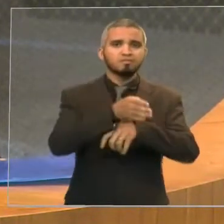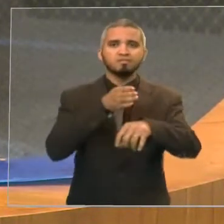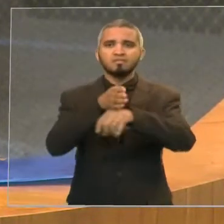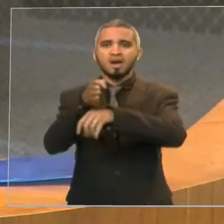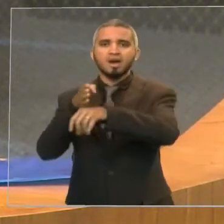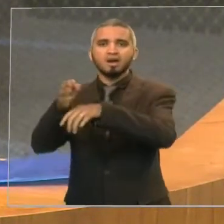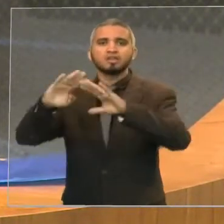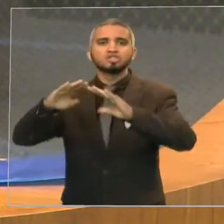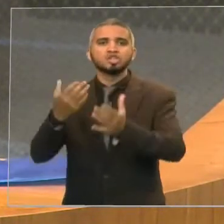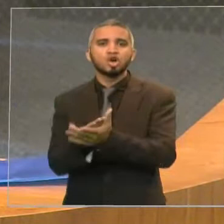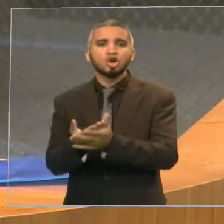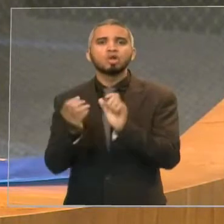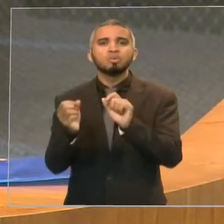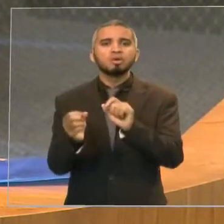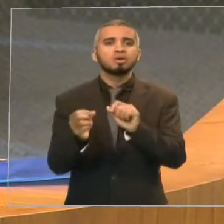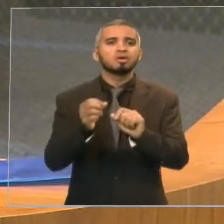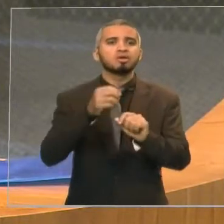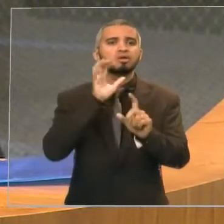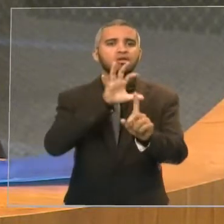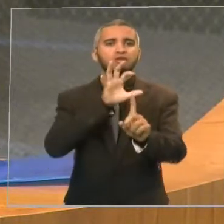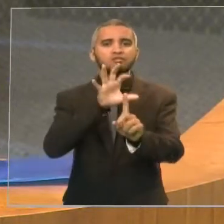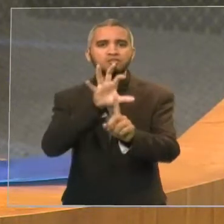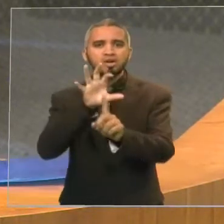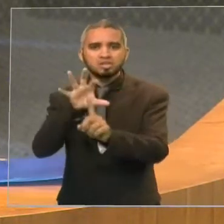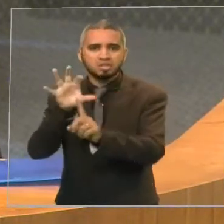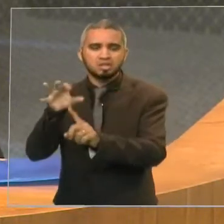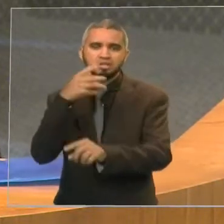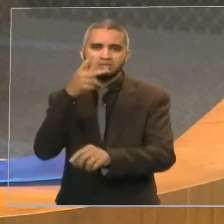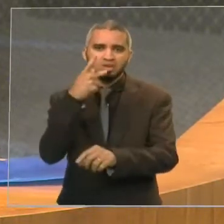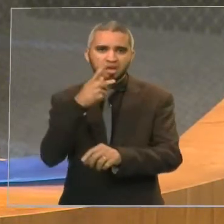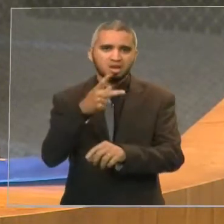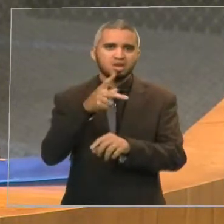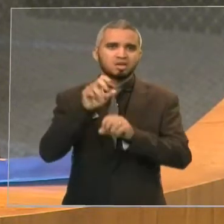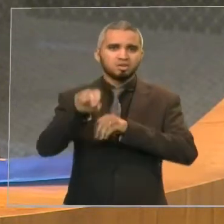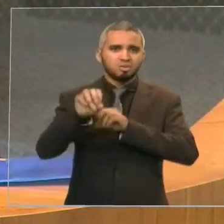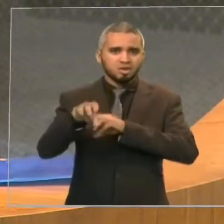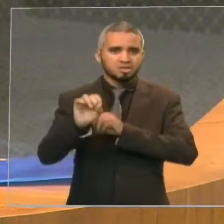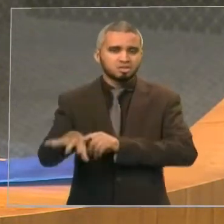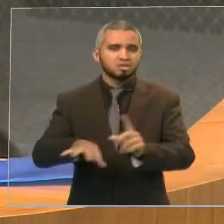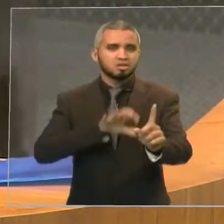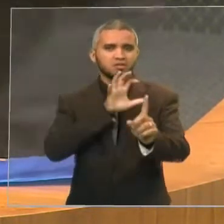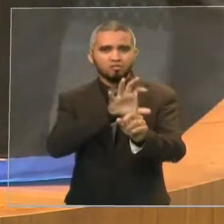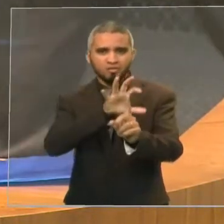para falar da educação, para fazer lavagem cerebral?